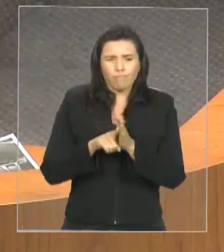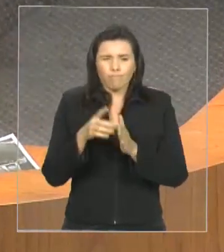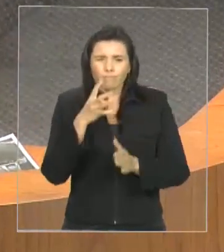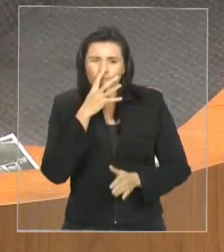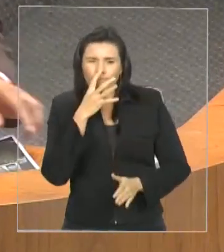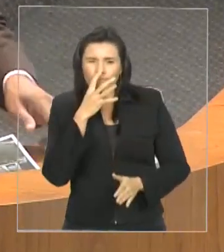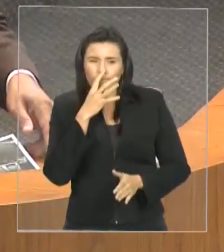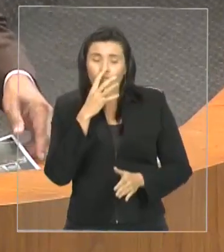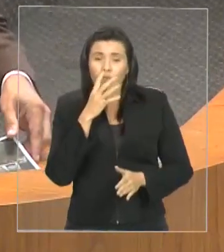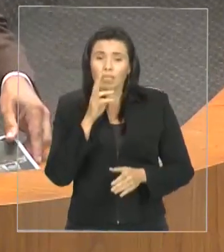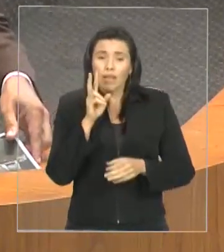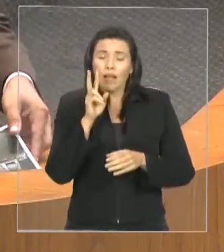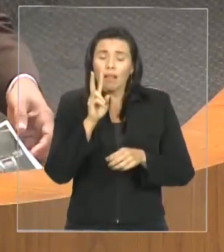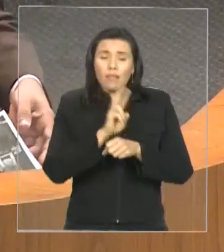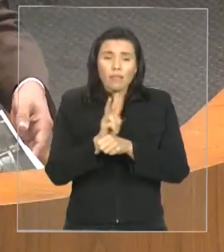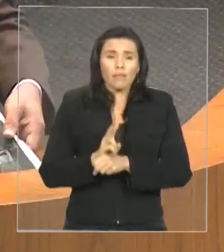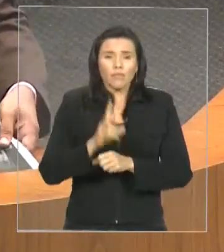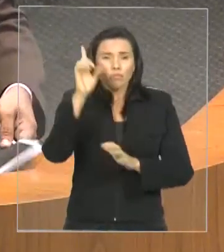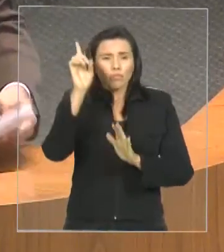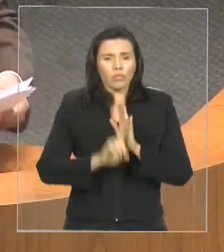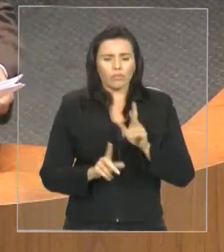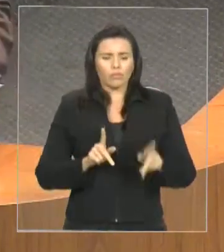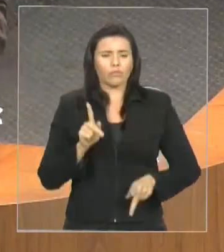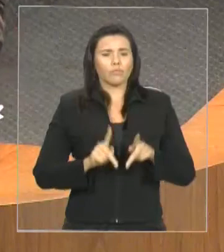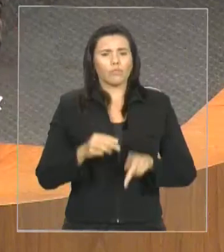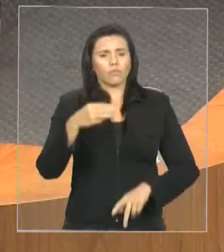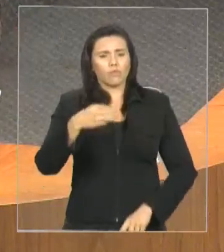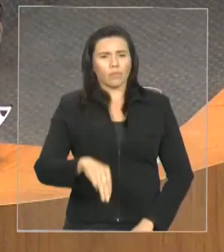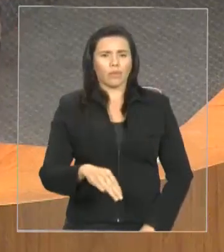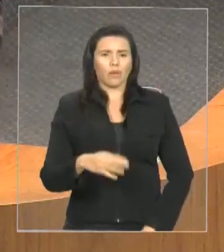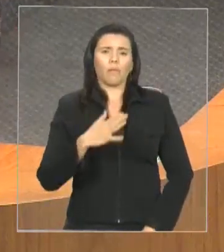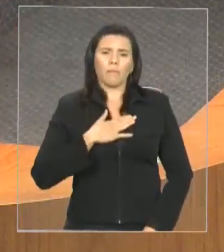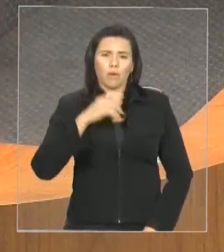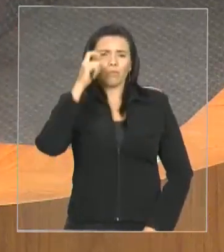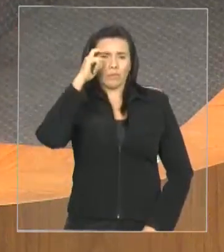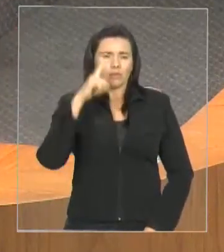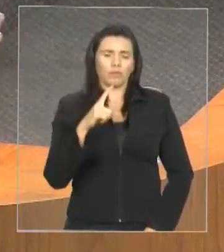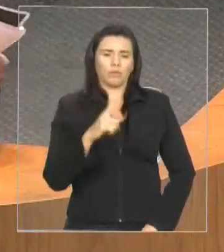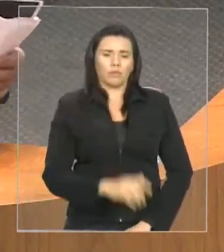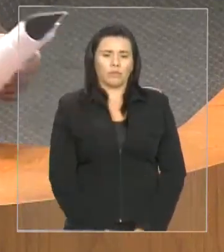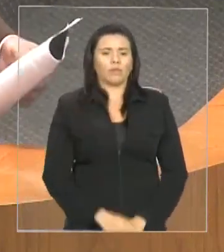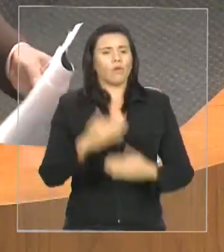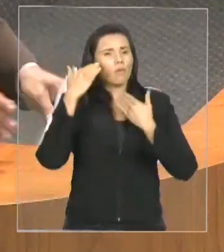população do Estado do Maranhão. Então, era o que tinha para o momento. Senhor presidente, muito obrigado pela atenção.